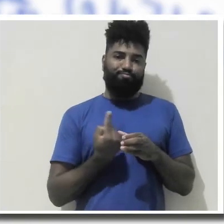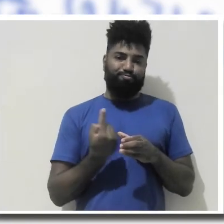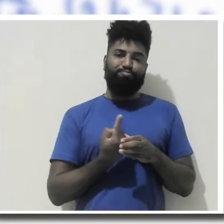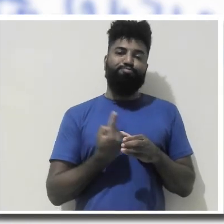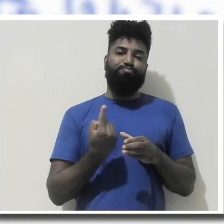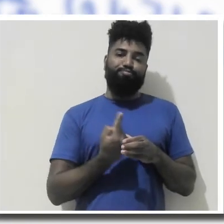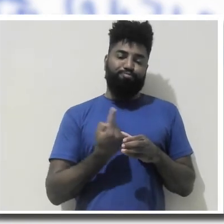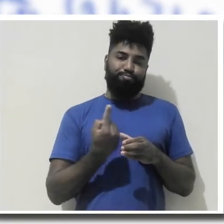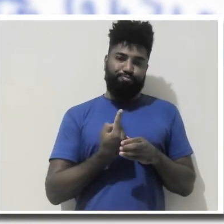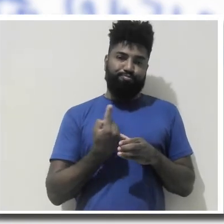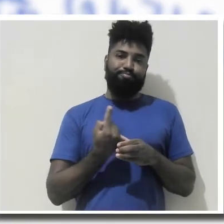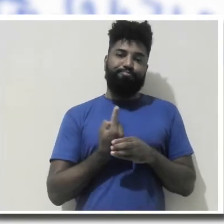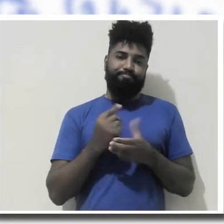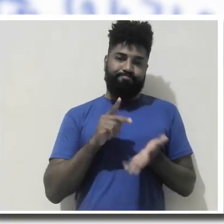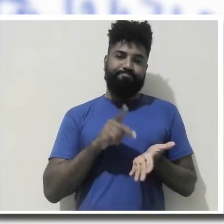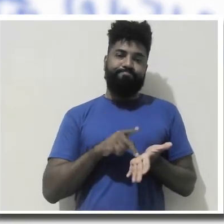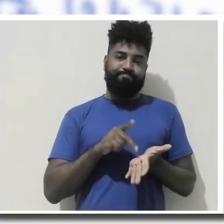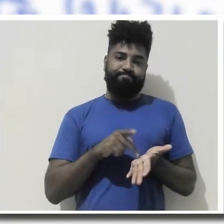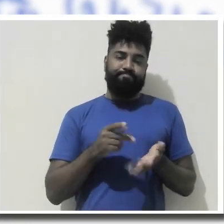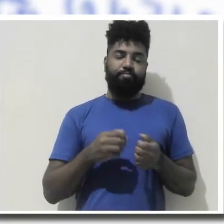um elemento.